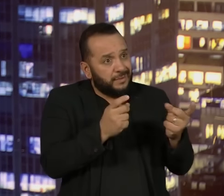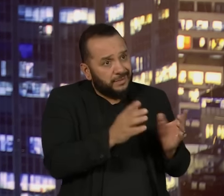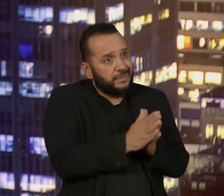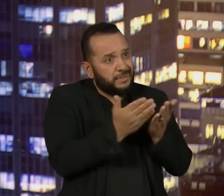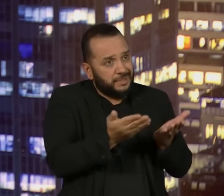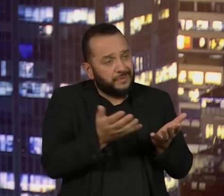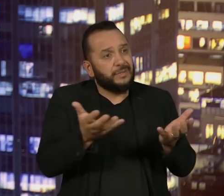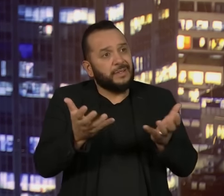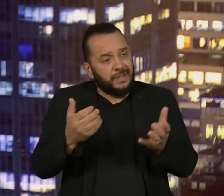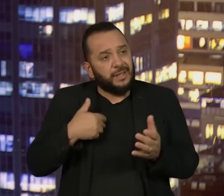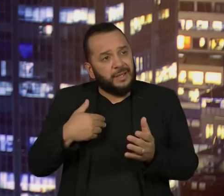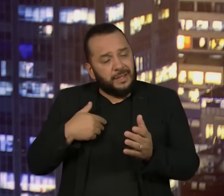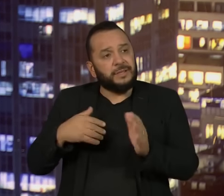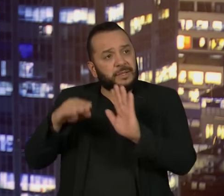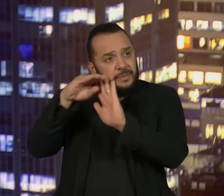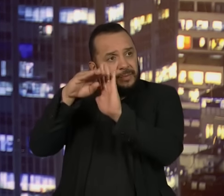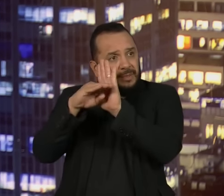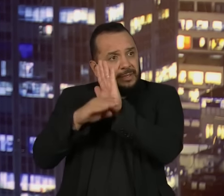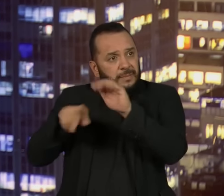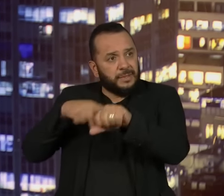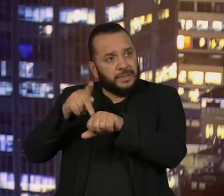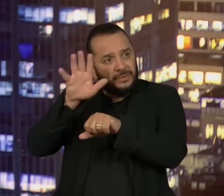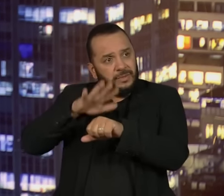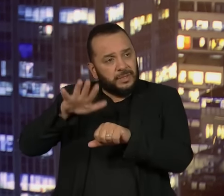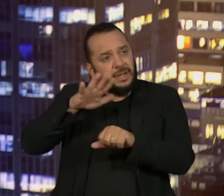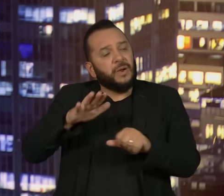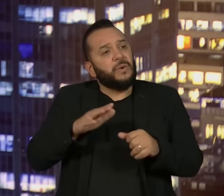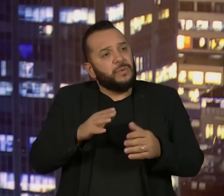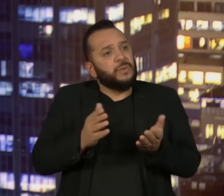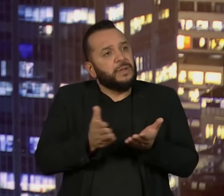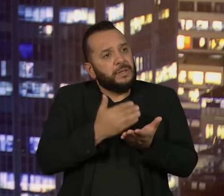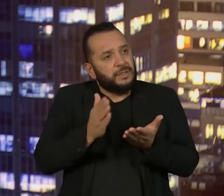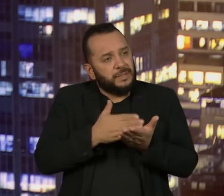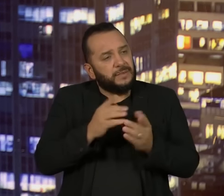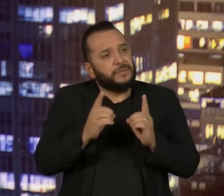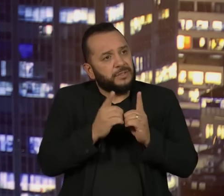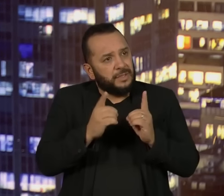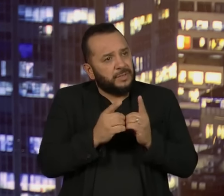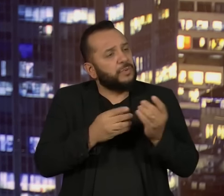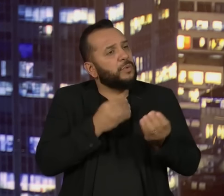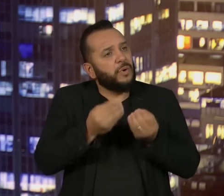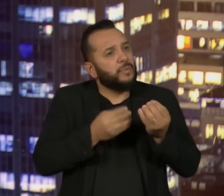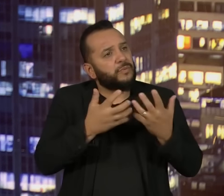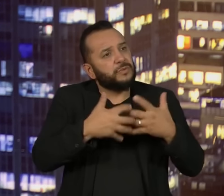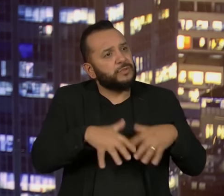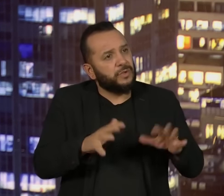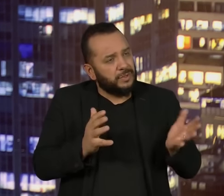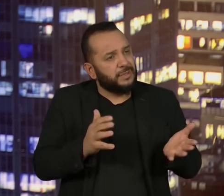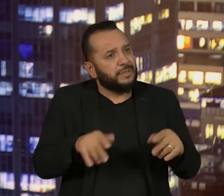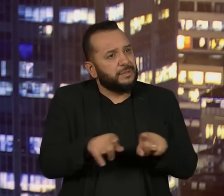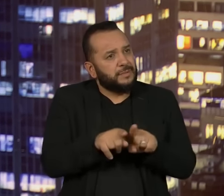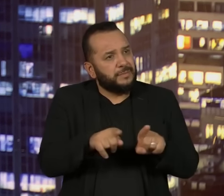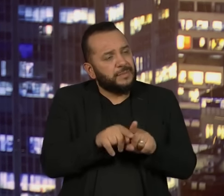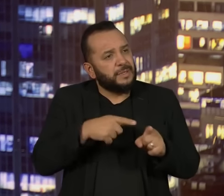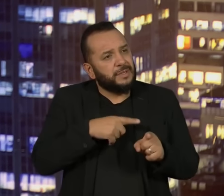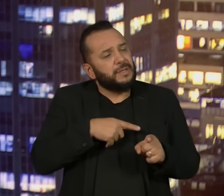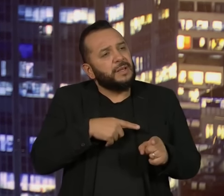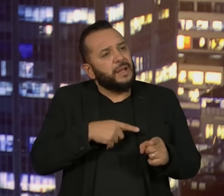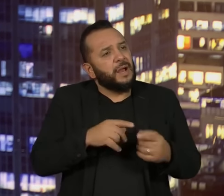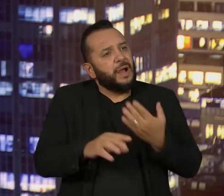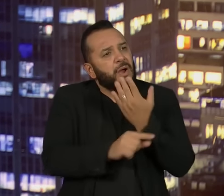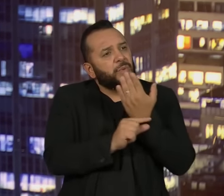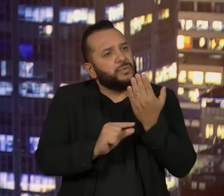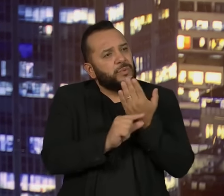Programa Nacional do Livro Didático, né? Como é que funciona esse cenário? Existe esse movimento? Ou até o autor mesmo, não vou escrever sobre isso porque vai